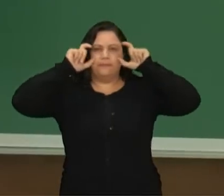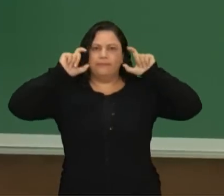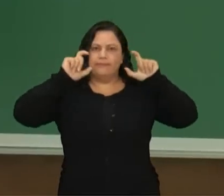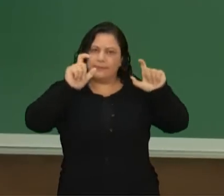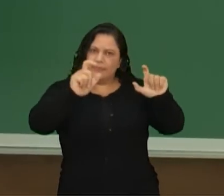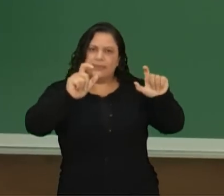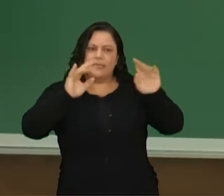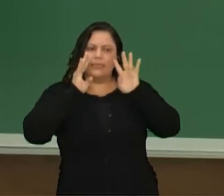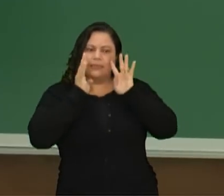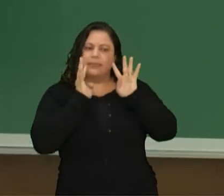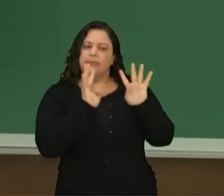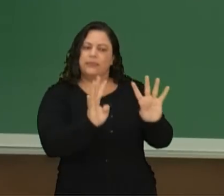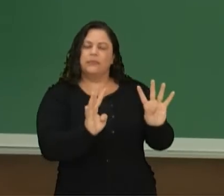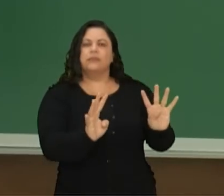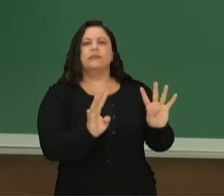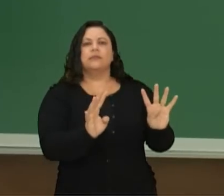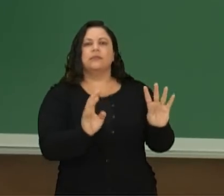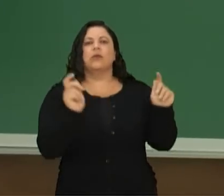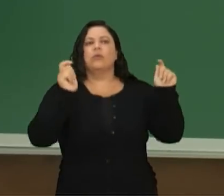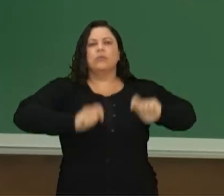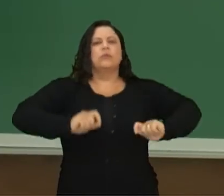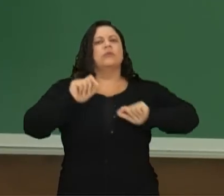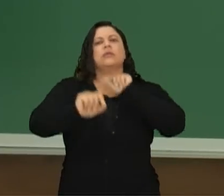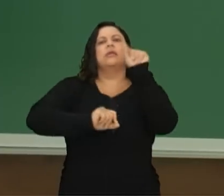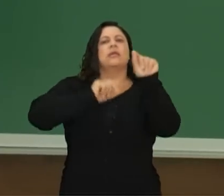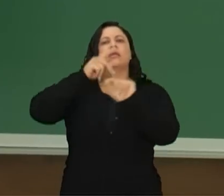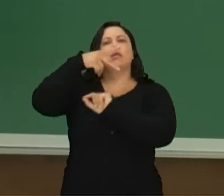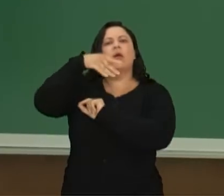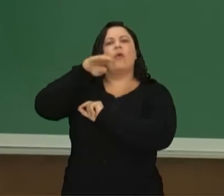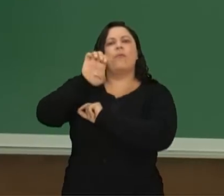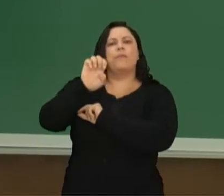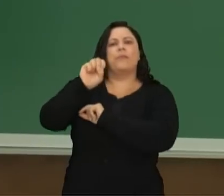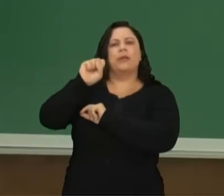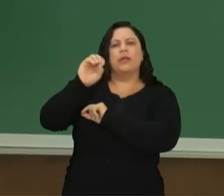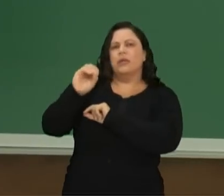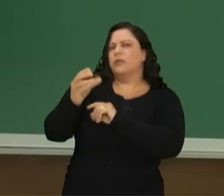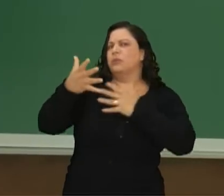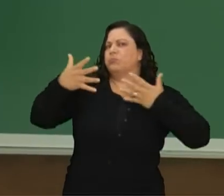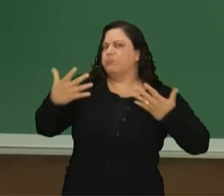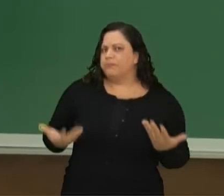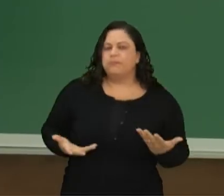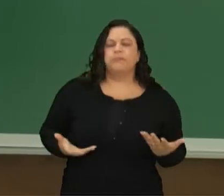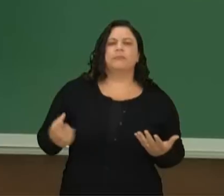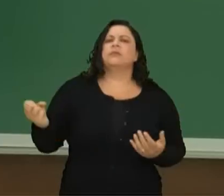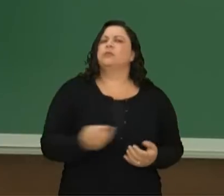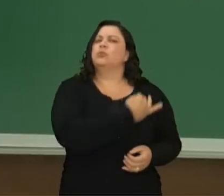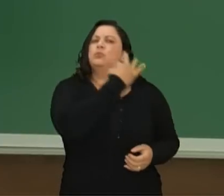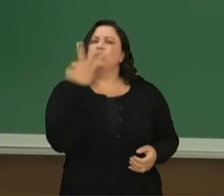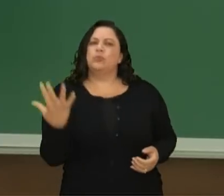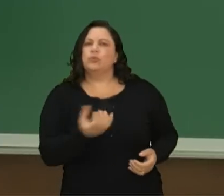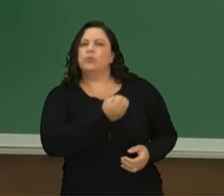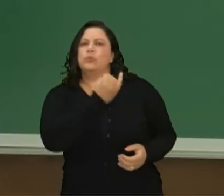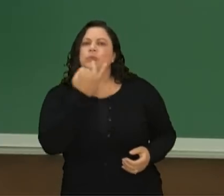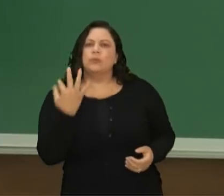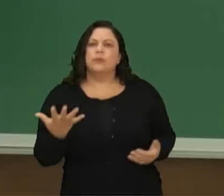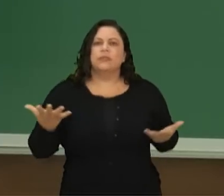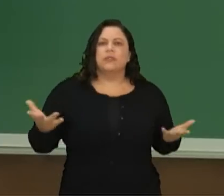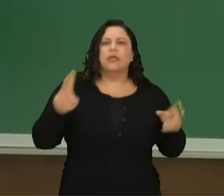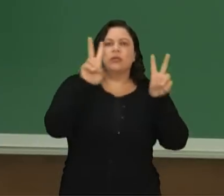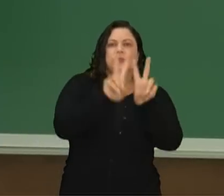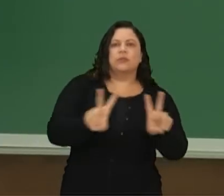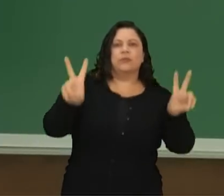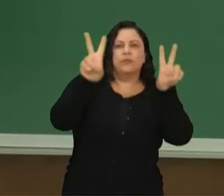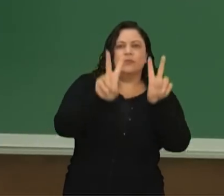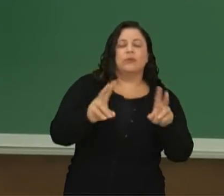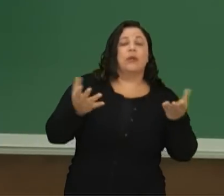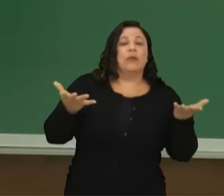Por quê? Porque a gente tem que determinar quem que é o peso e quem que é a quantidade, né? Quem que é o valor. Então,